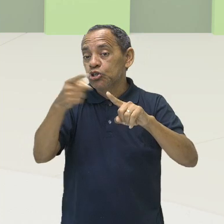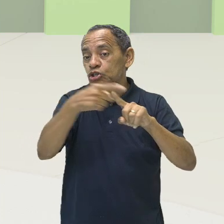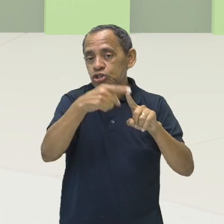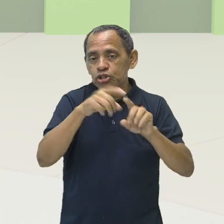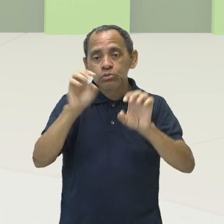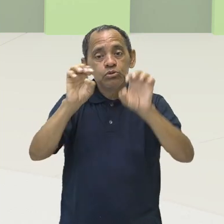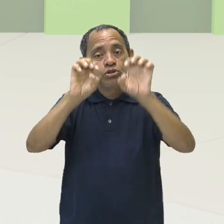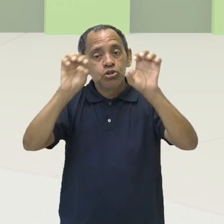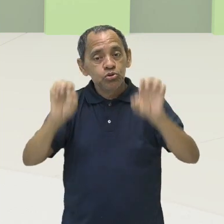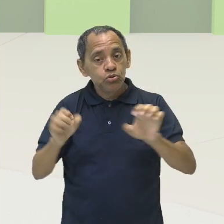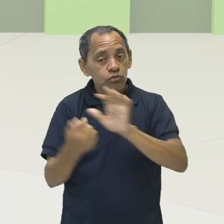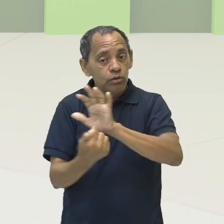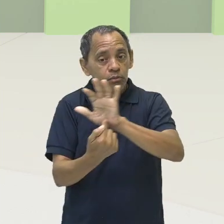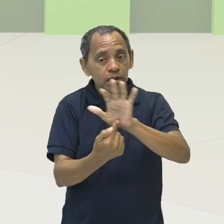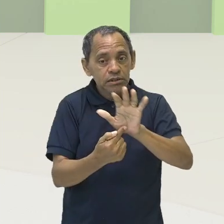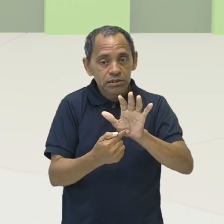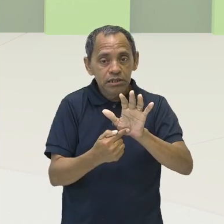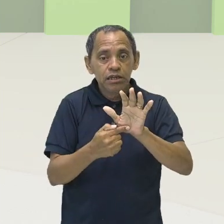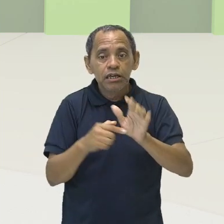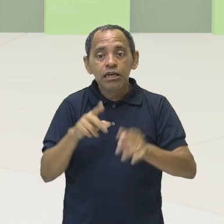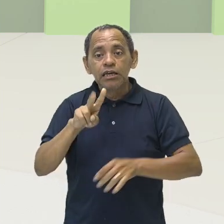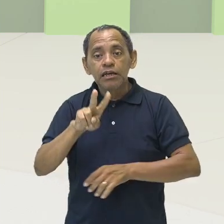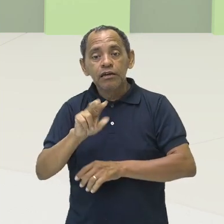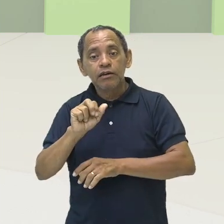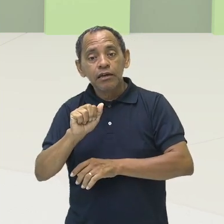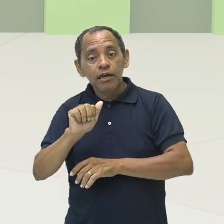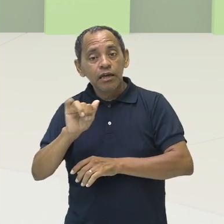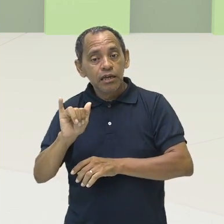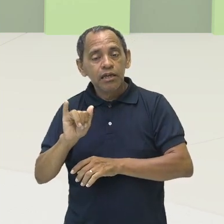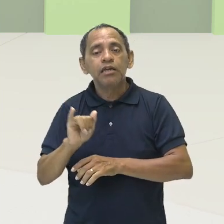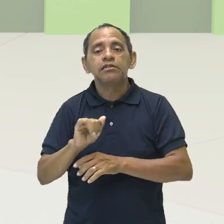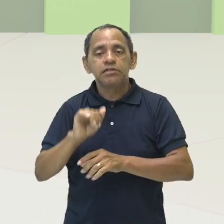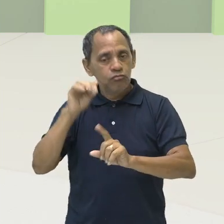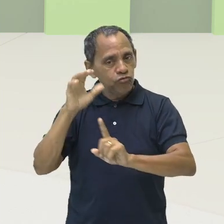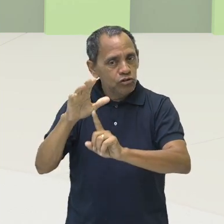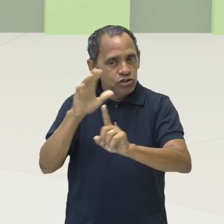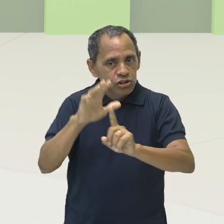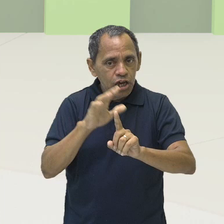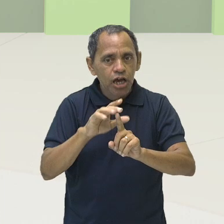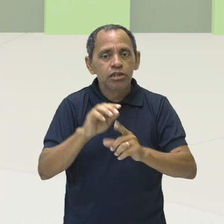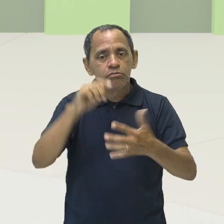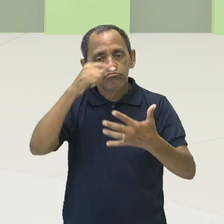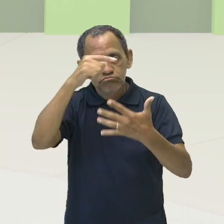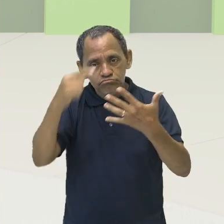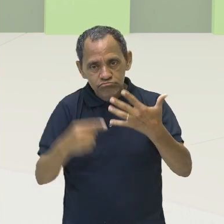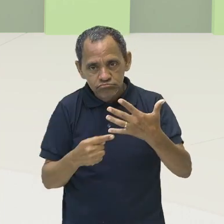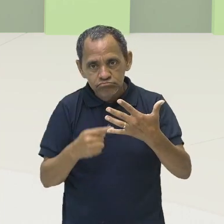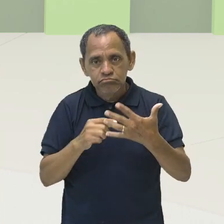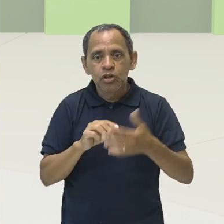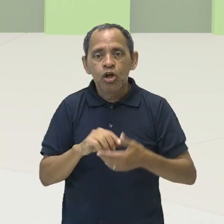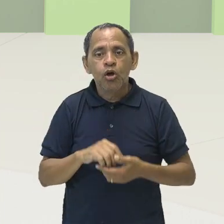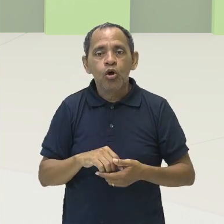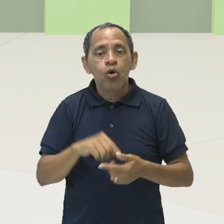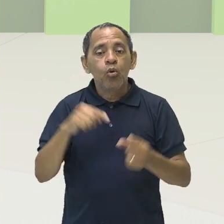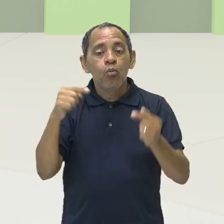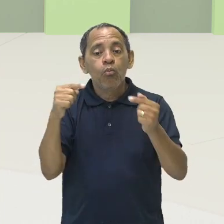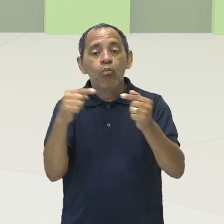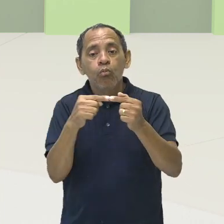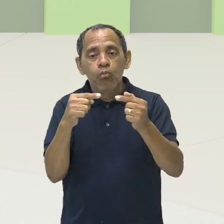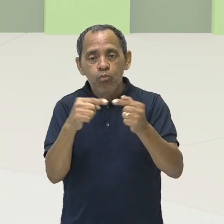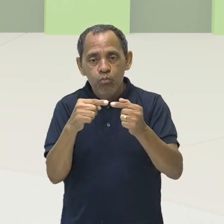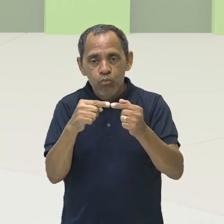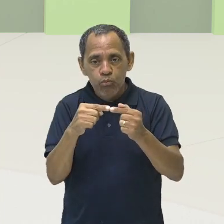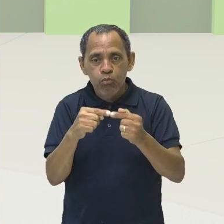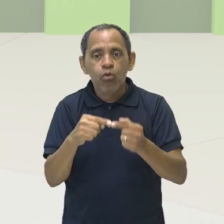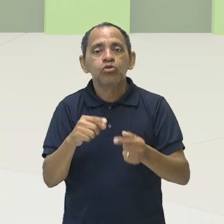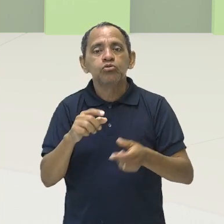aparecer, ela vai ser influenciada por esses 3 fatores: a solubilidade, o ponto de fusão e de ebulição. Para